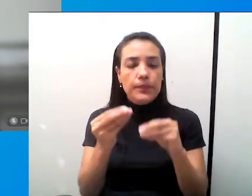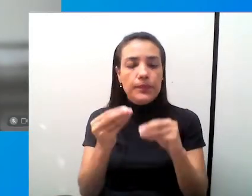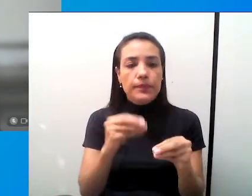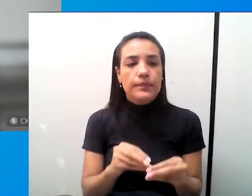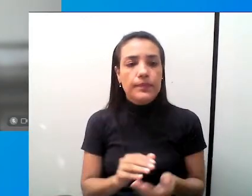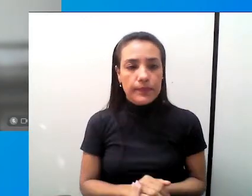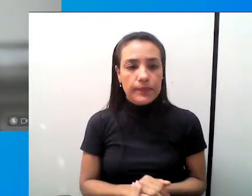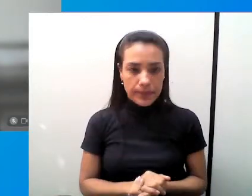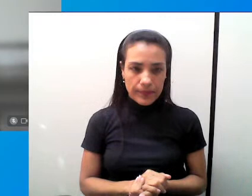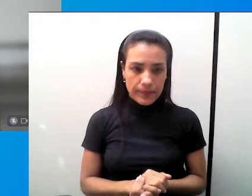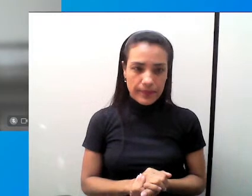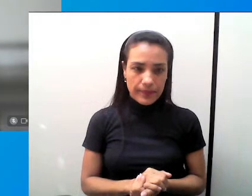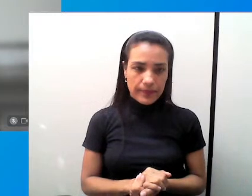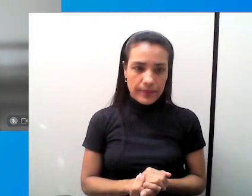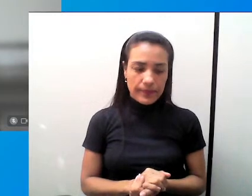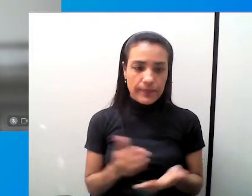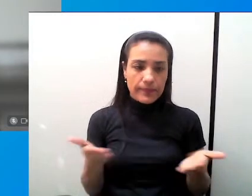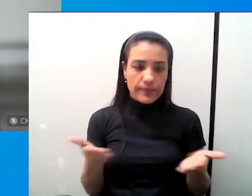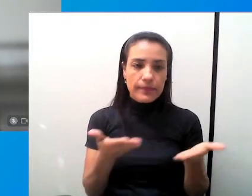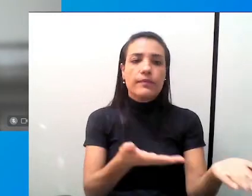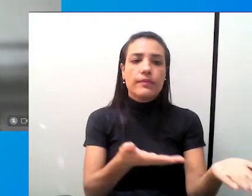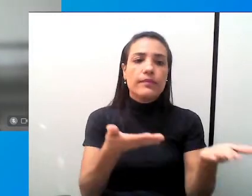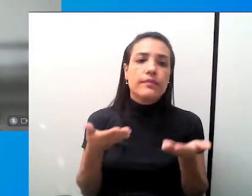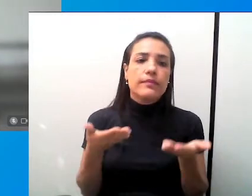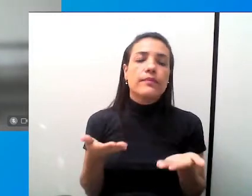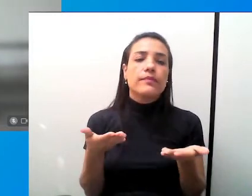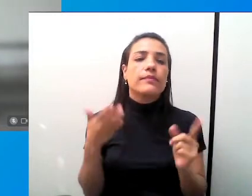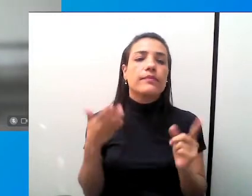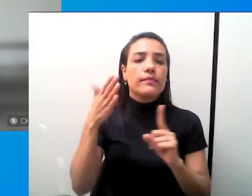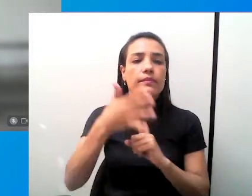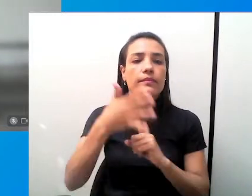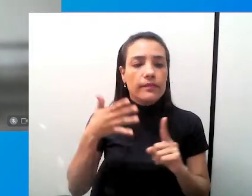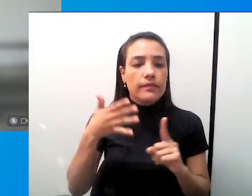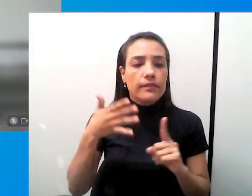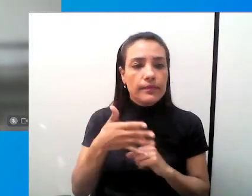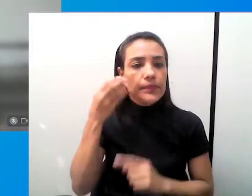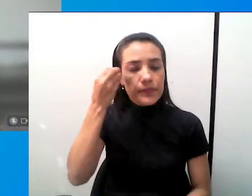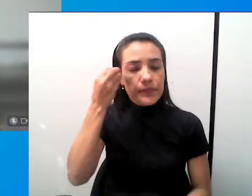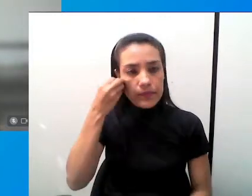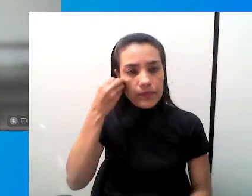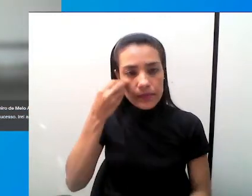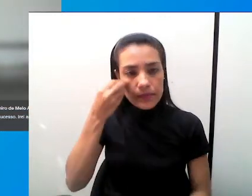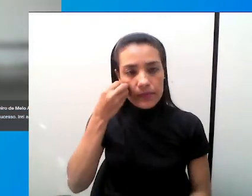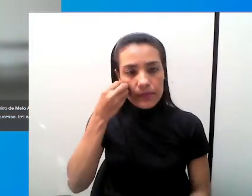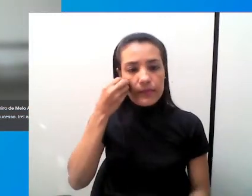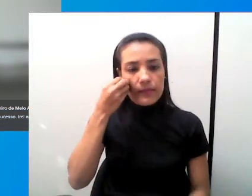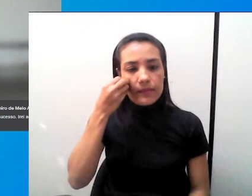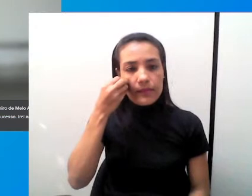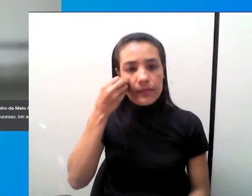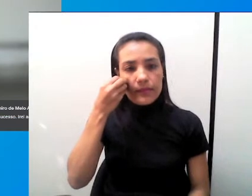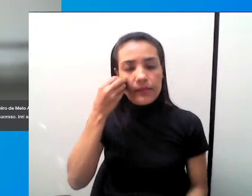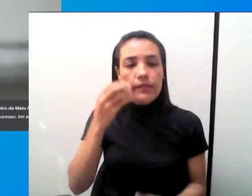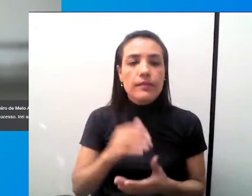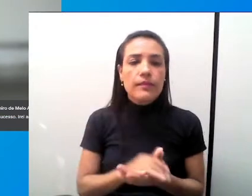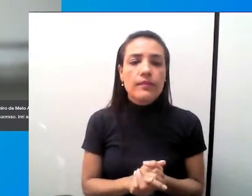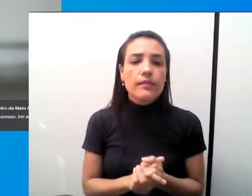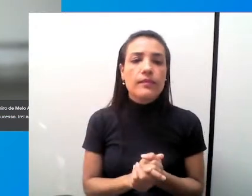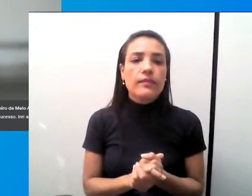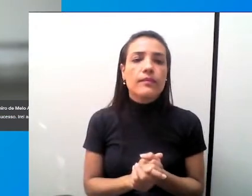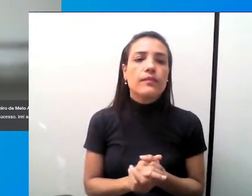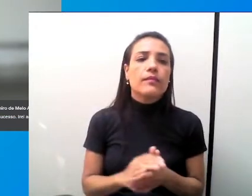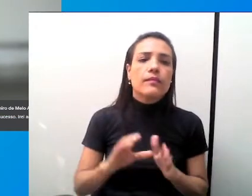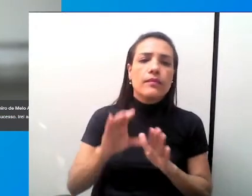nesse momento, nós convidamos para proferir a palestra a experiência na implementação da curricularização